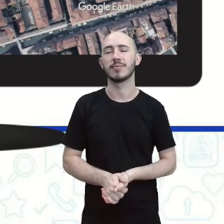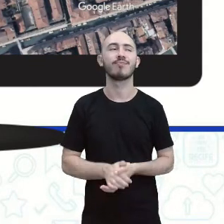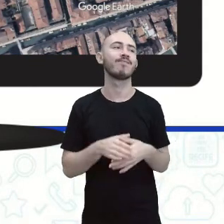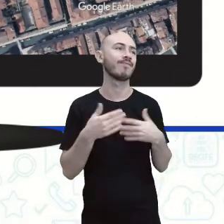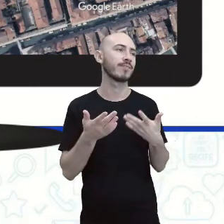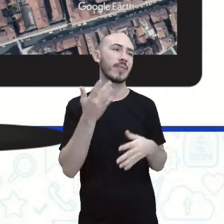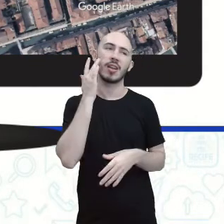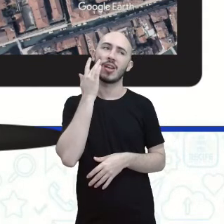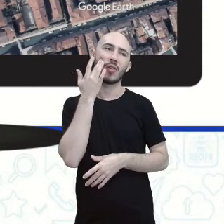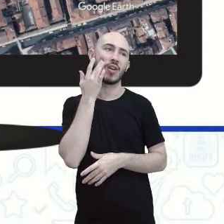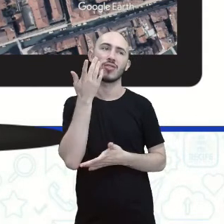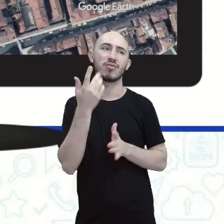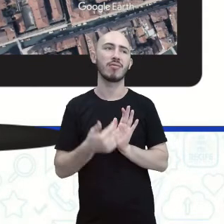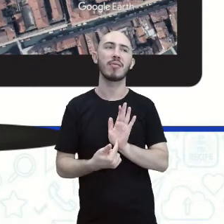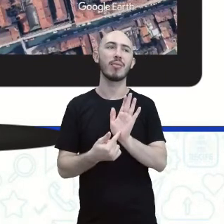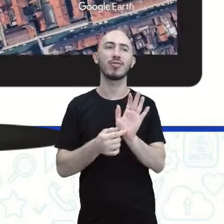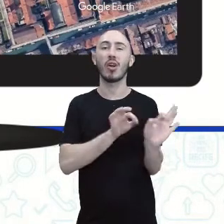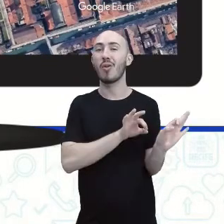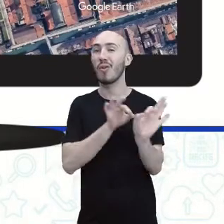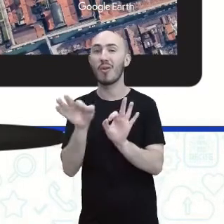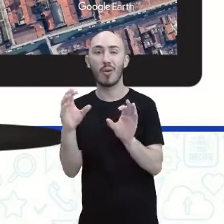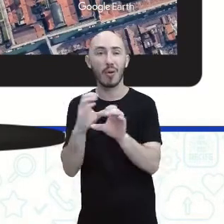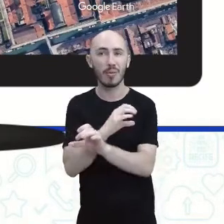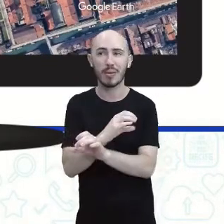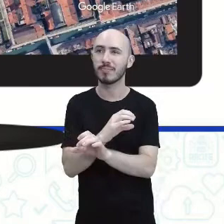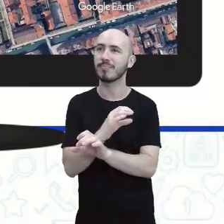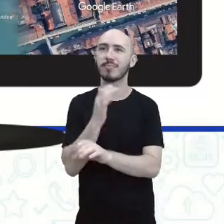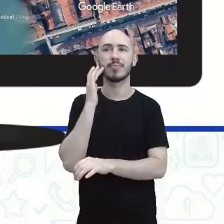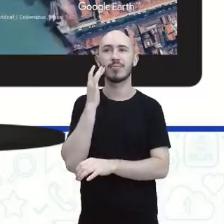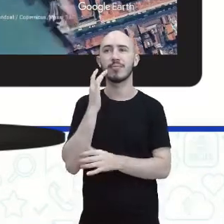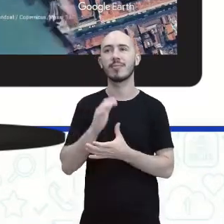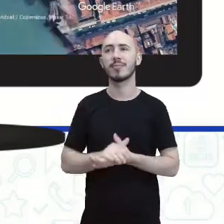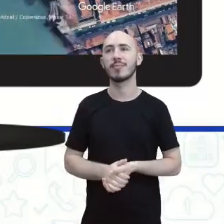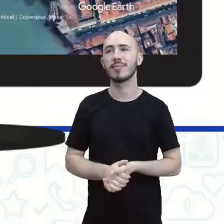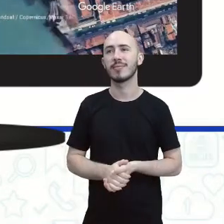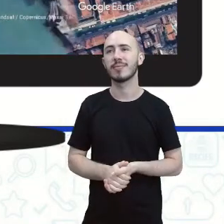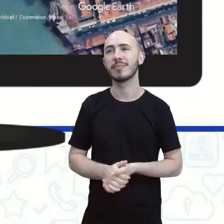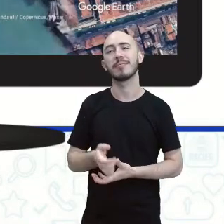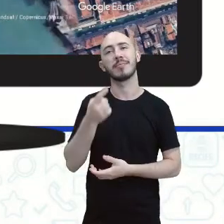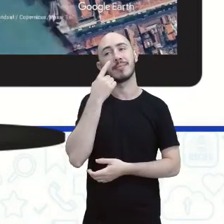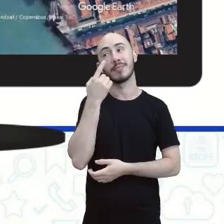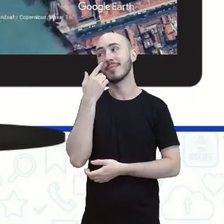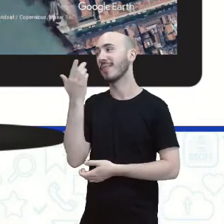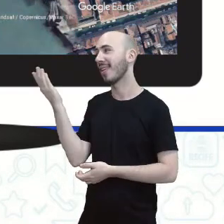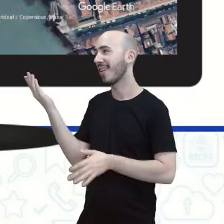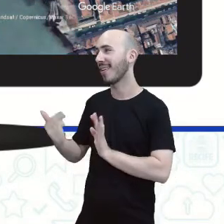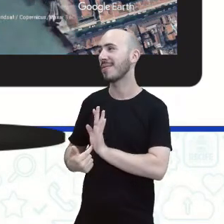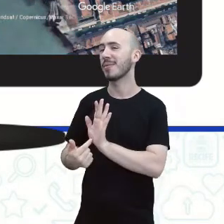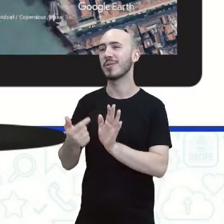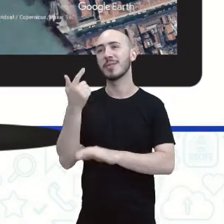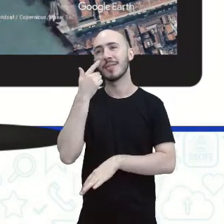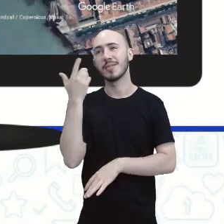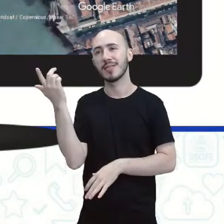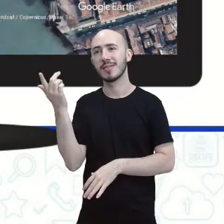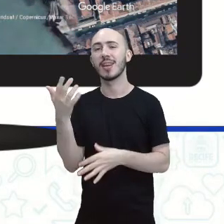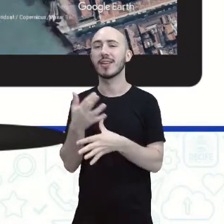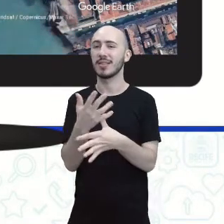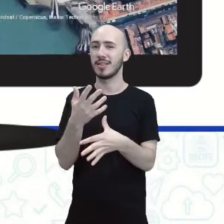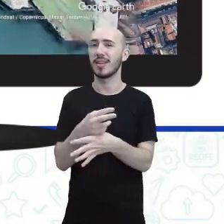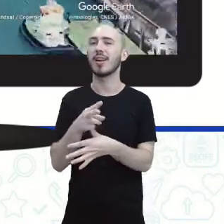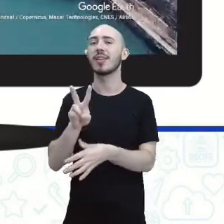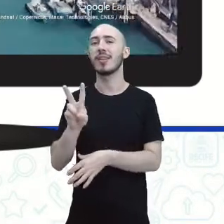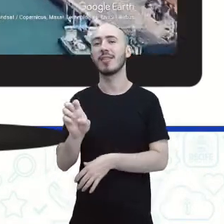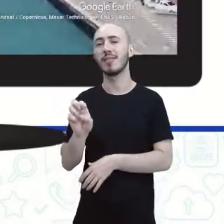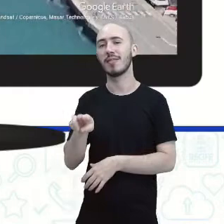professor, acho que Veneza vai ficar para a próxima aula de novo. Olha aí, foi, rapaz. chegamos em Veneza. Você é Devinho